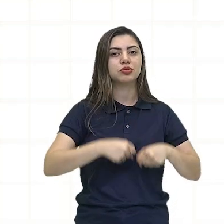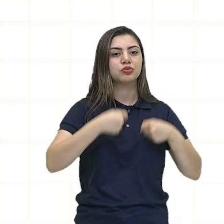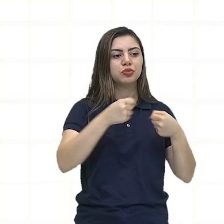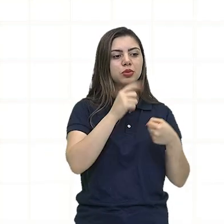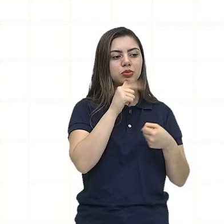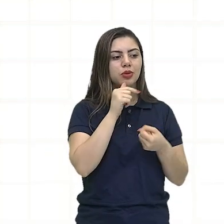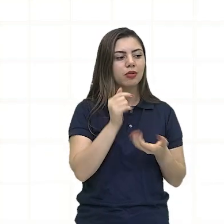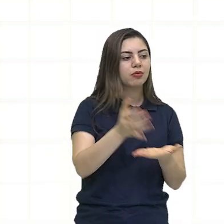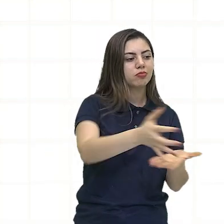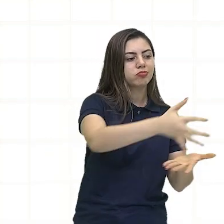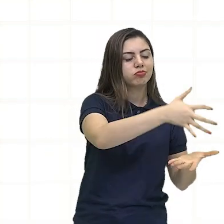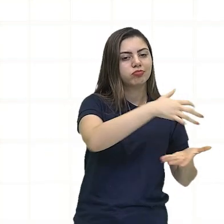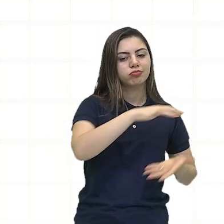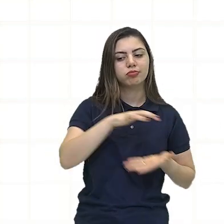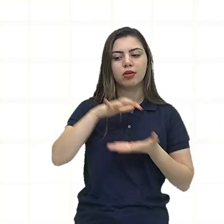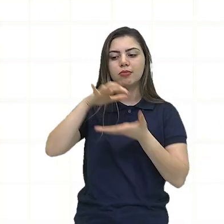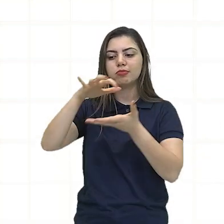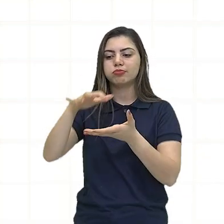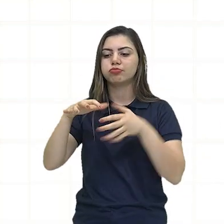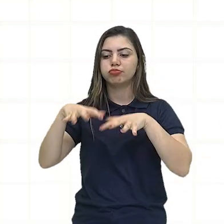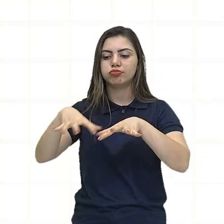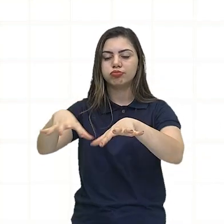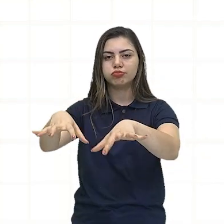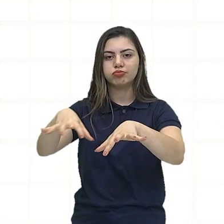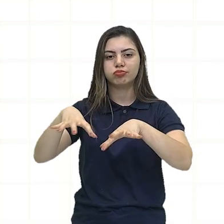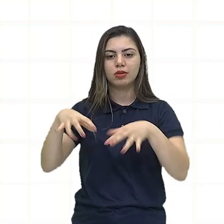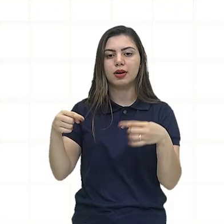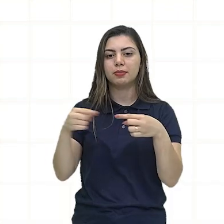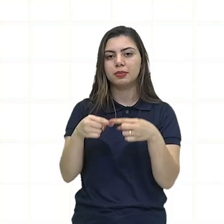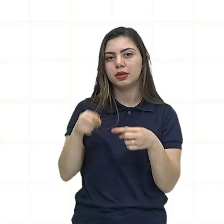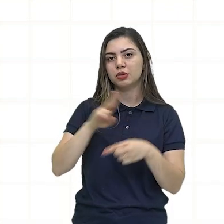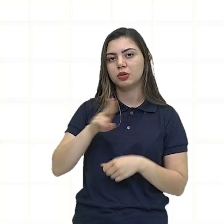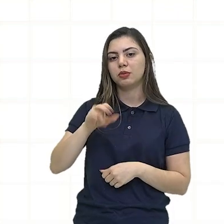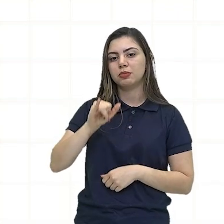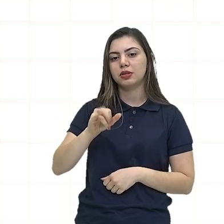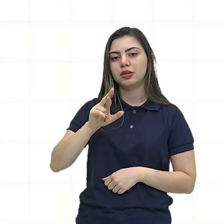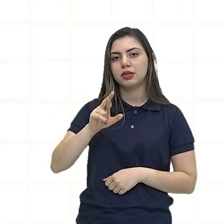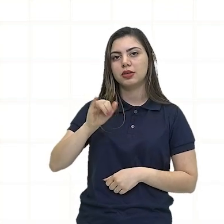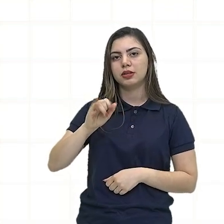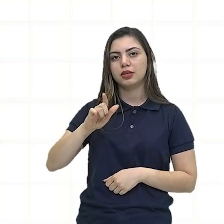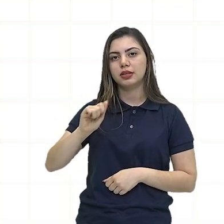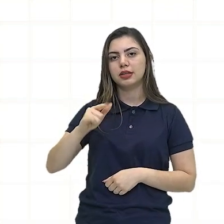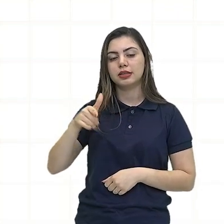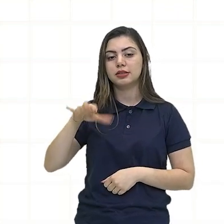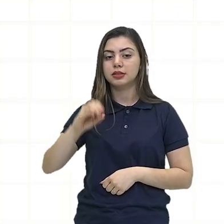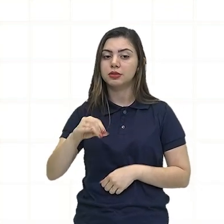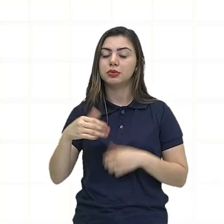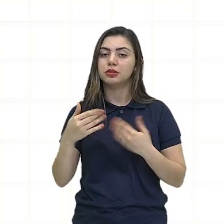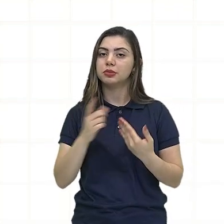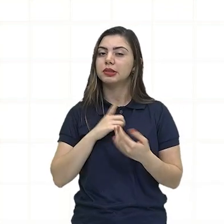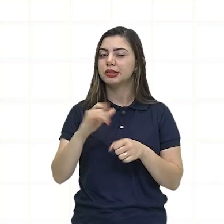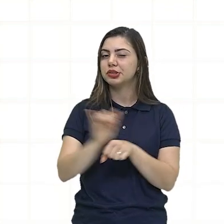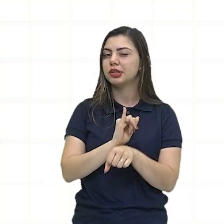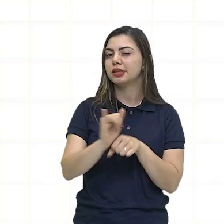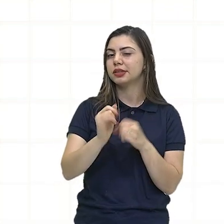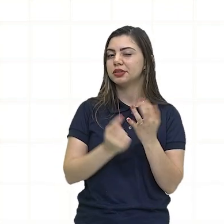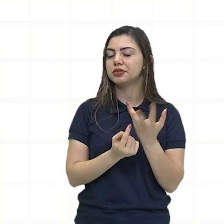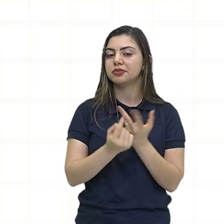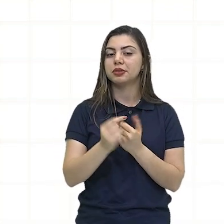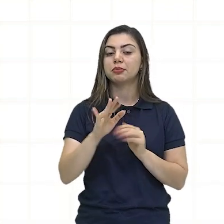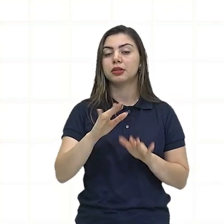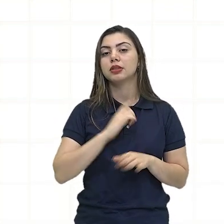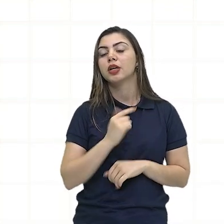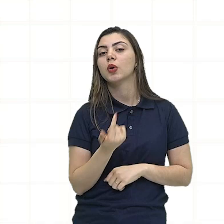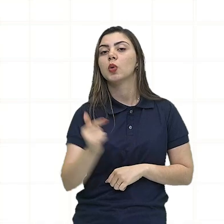até lá. E isso que é irrigação. E a irrigação vai acontecer por diversas técnicas. Tá? Outro setor